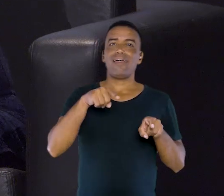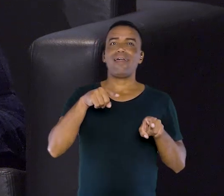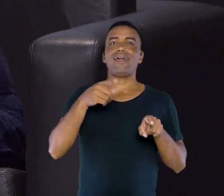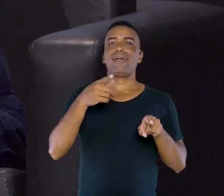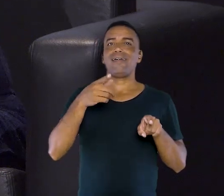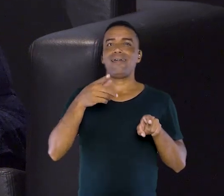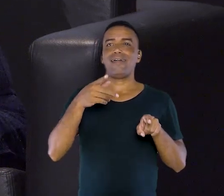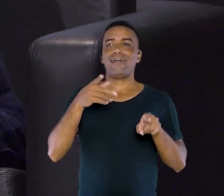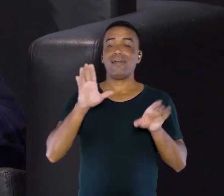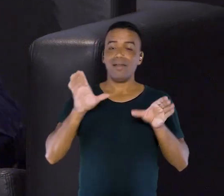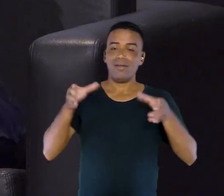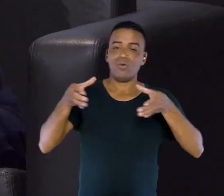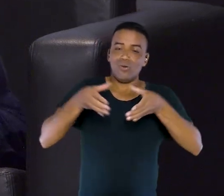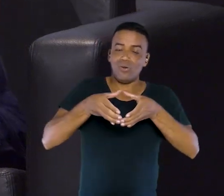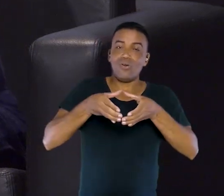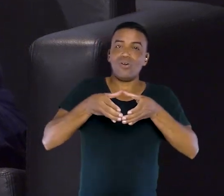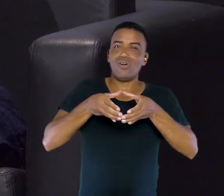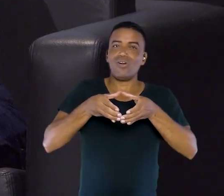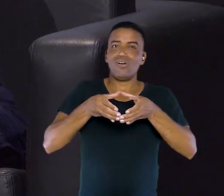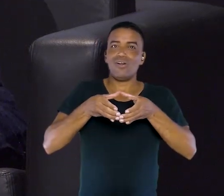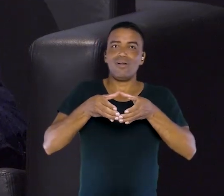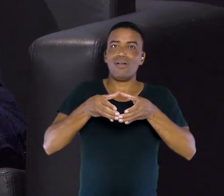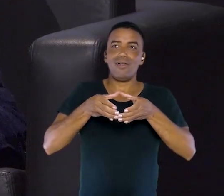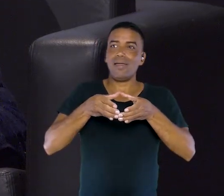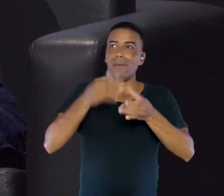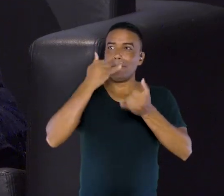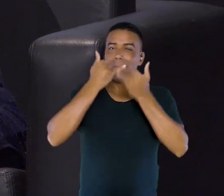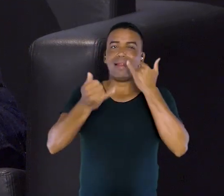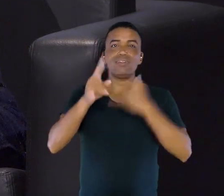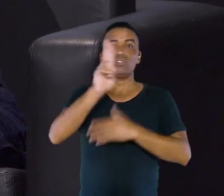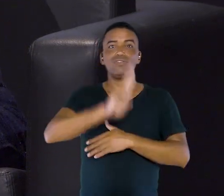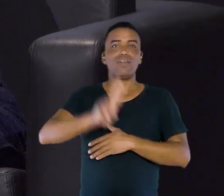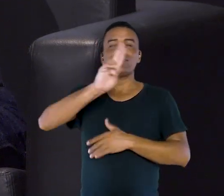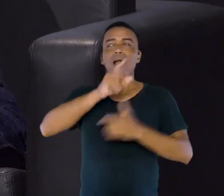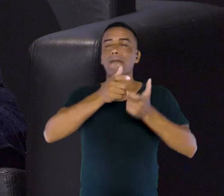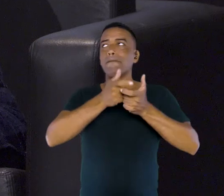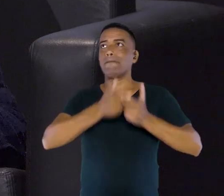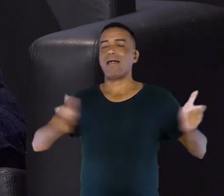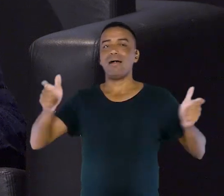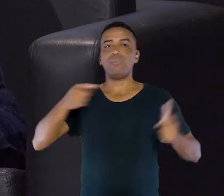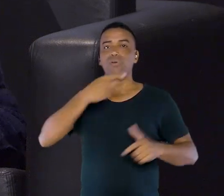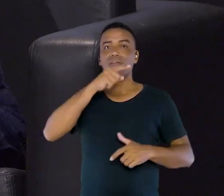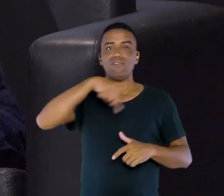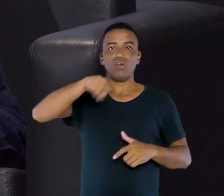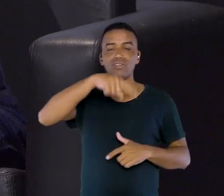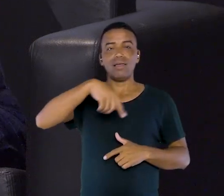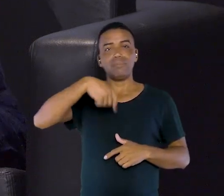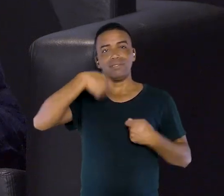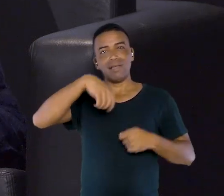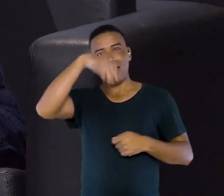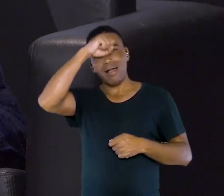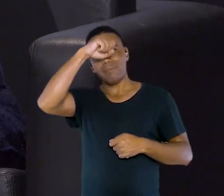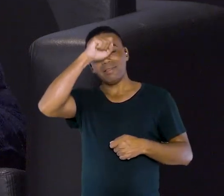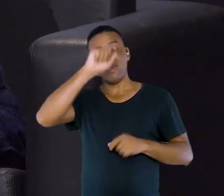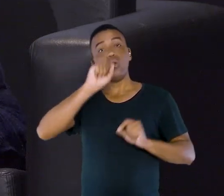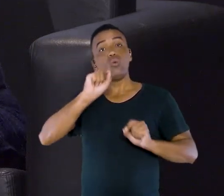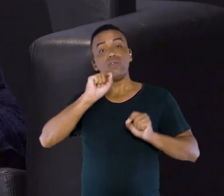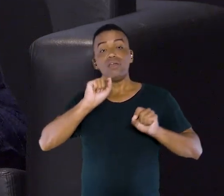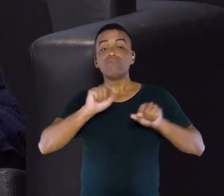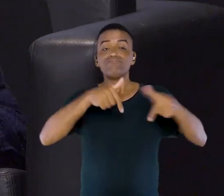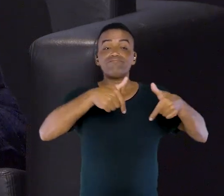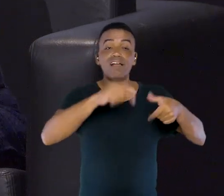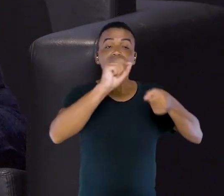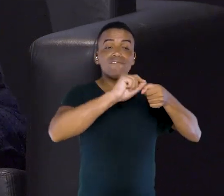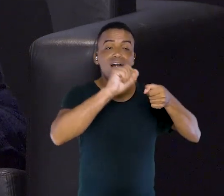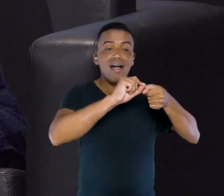a comunidade é uma grande universidade, porque aí você aprende o que fazer, o que